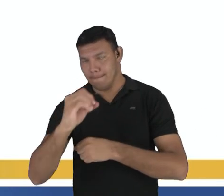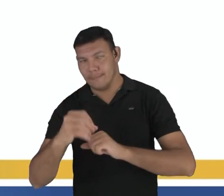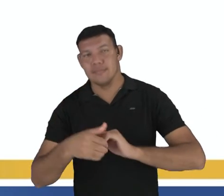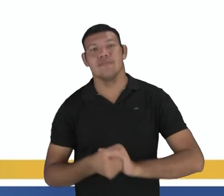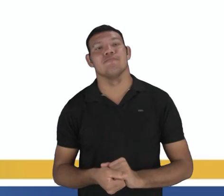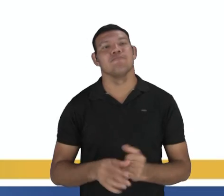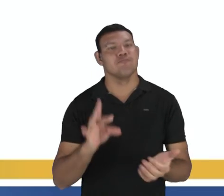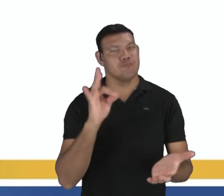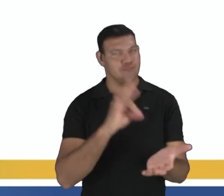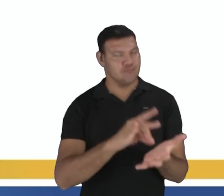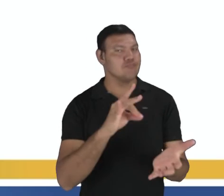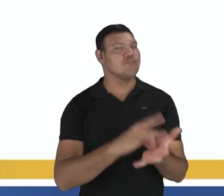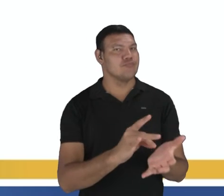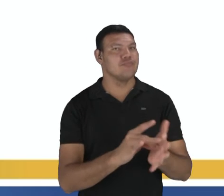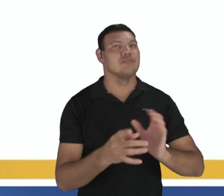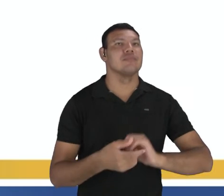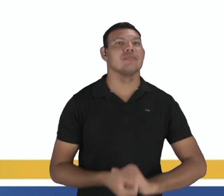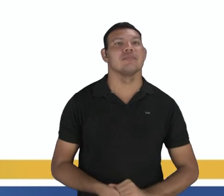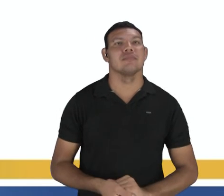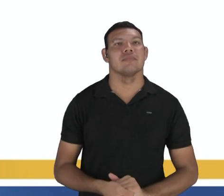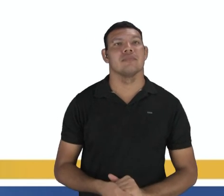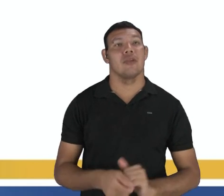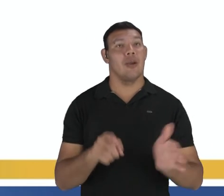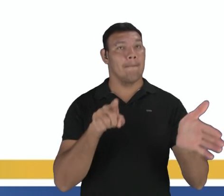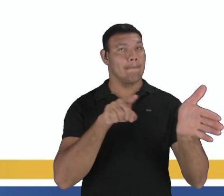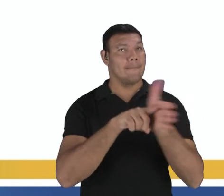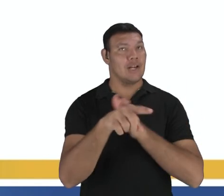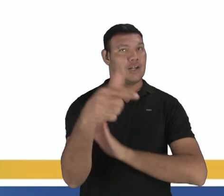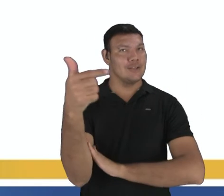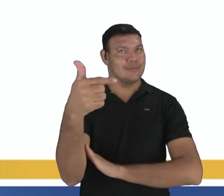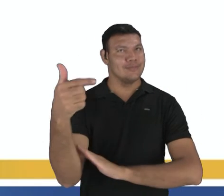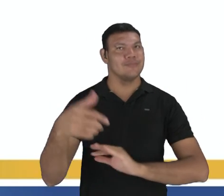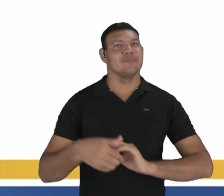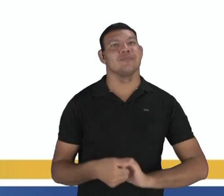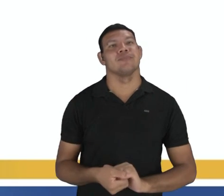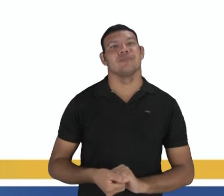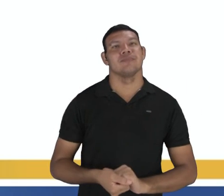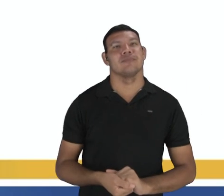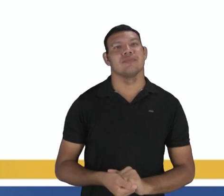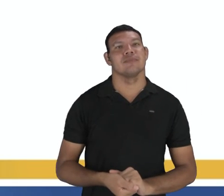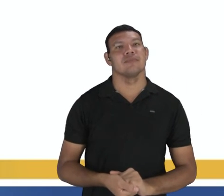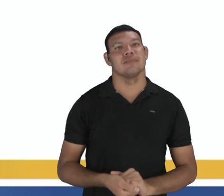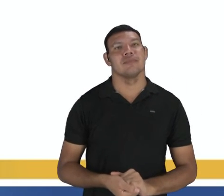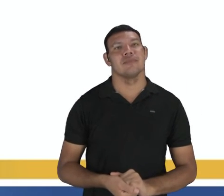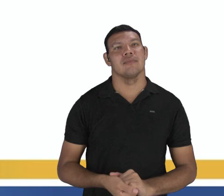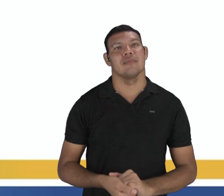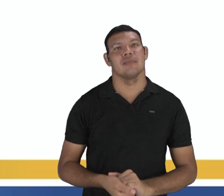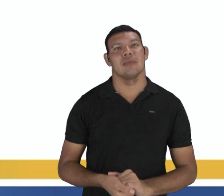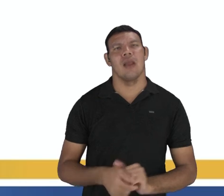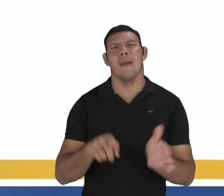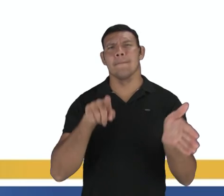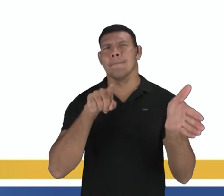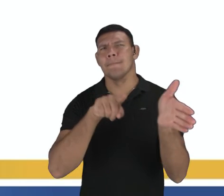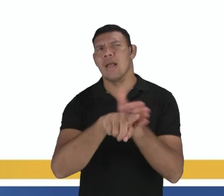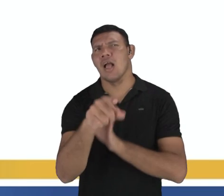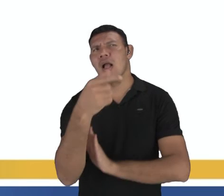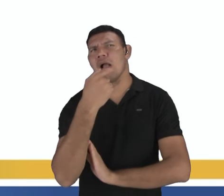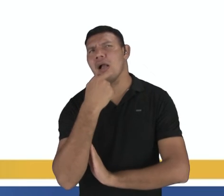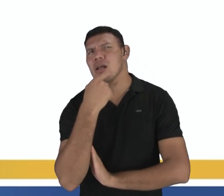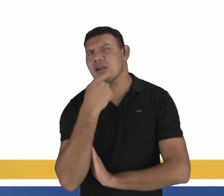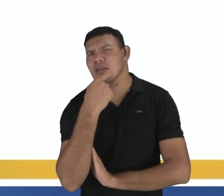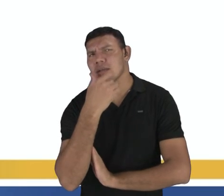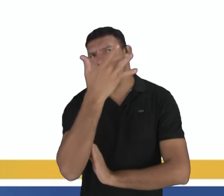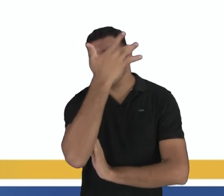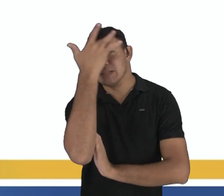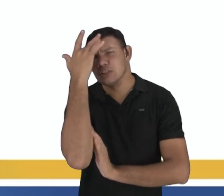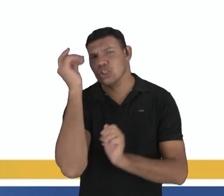a afirmação é verdadeira. Question 2. Como perguntamos em inglês